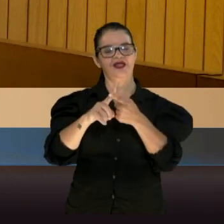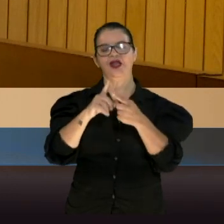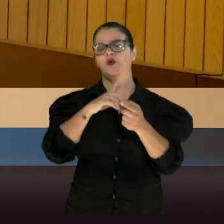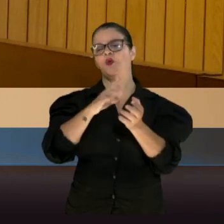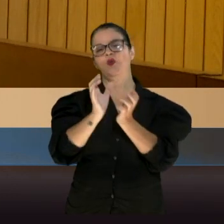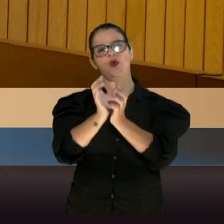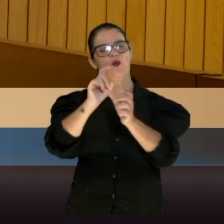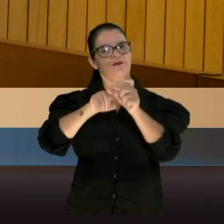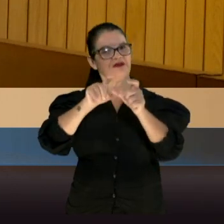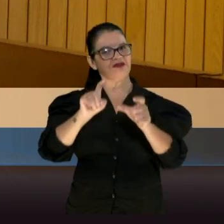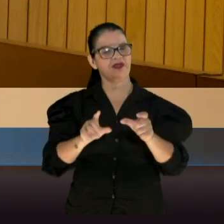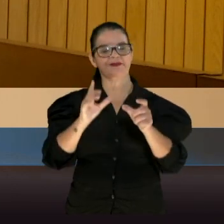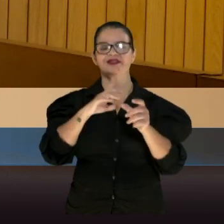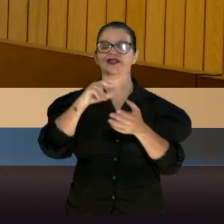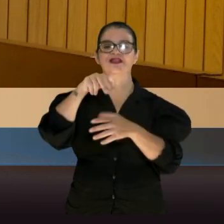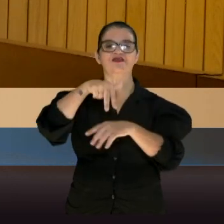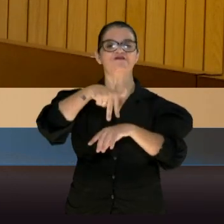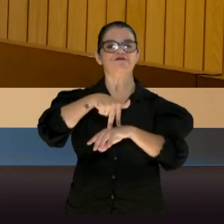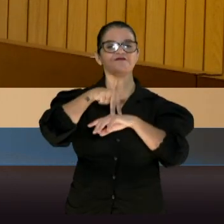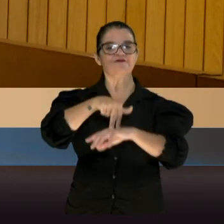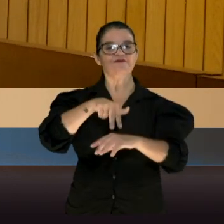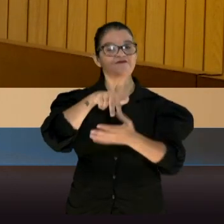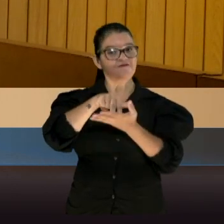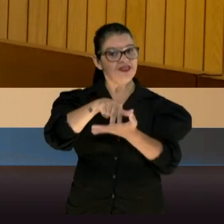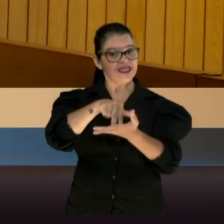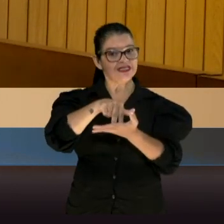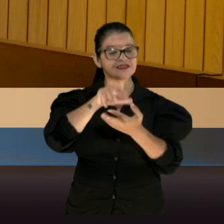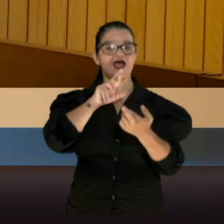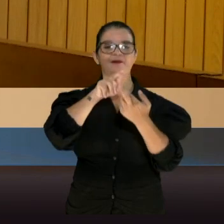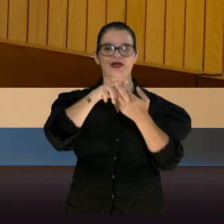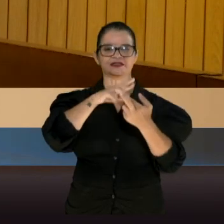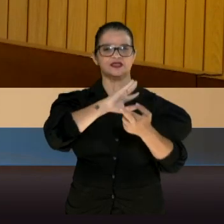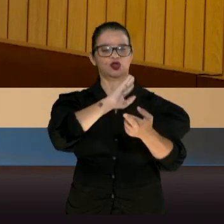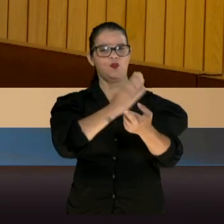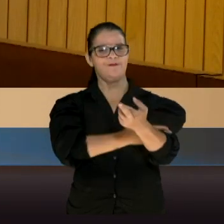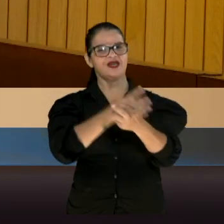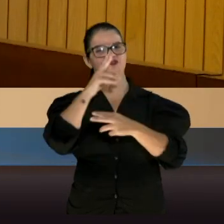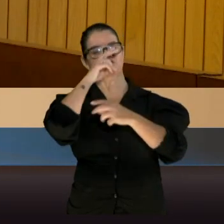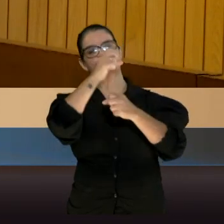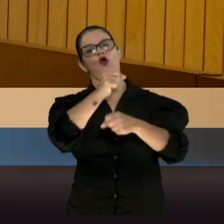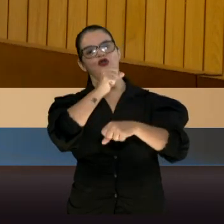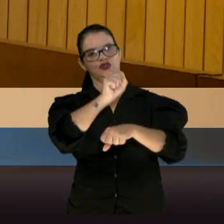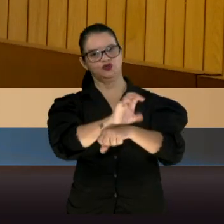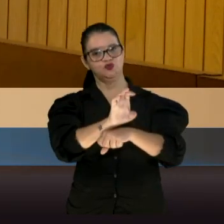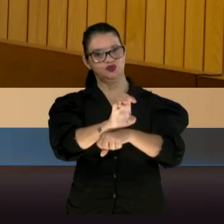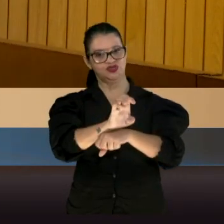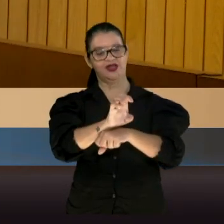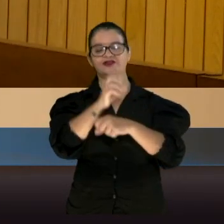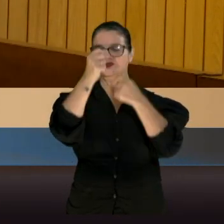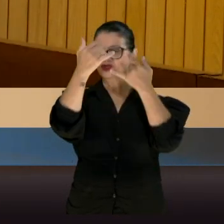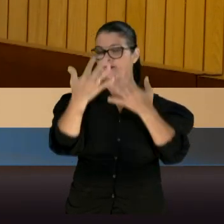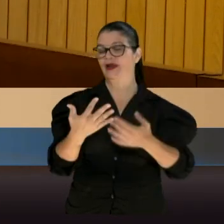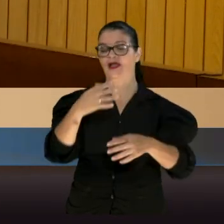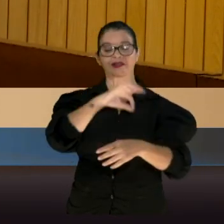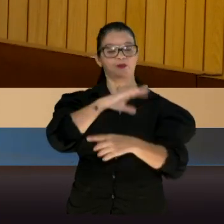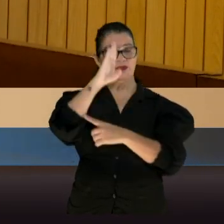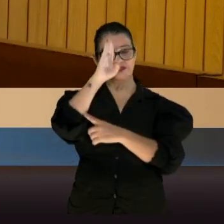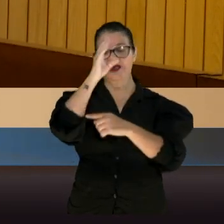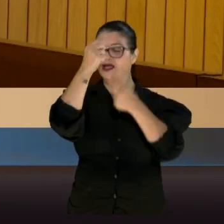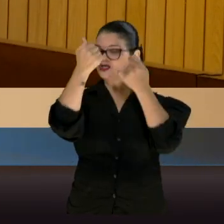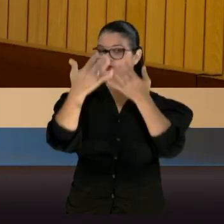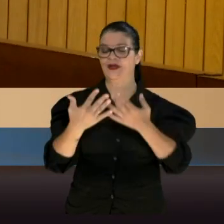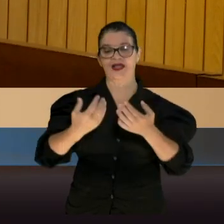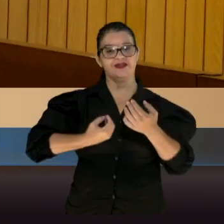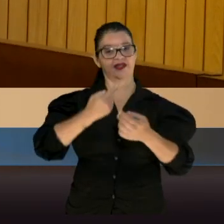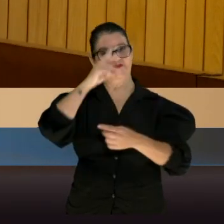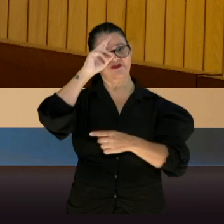ali, fixa, representando o braço forte do Estado. Falar da Polícia Militar é falar da nossa própria